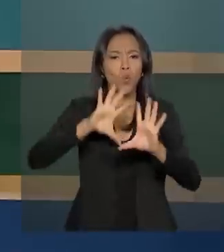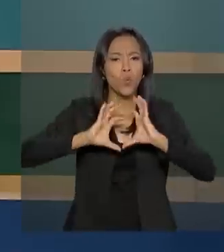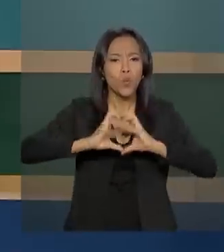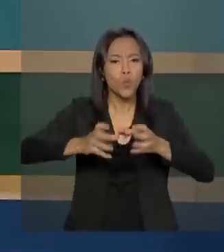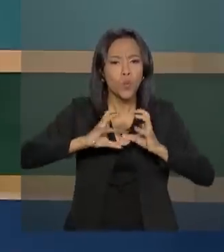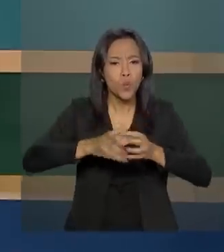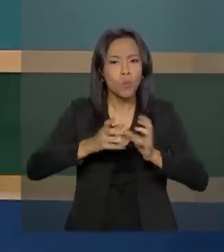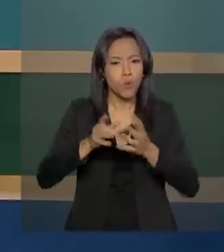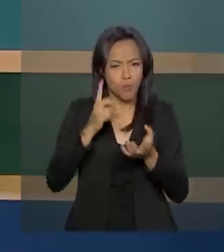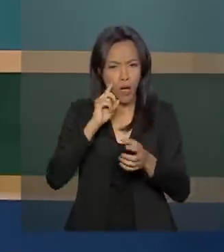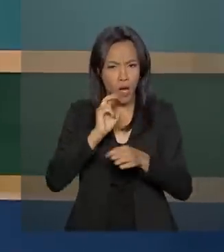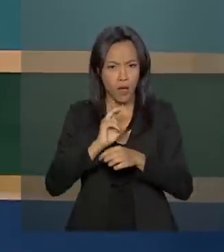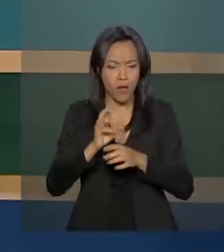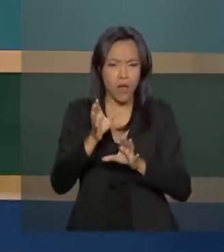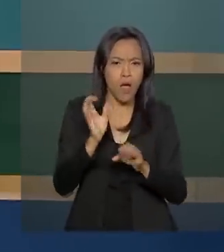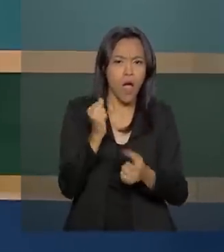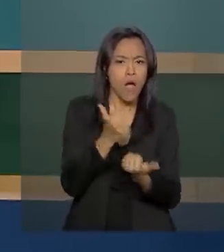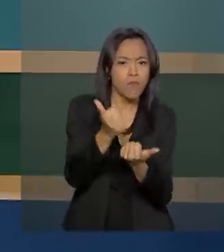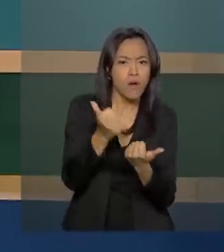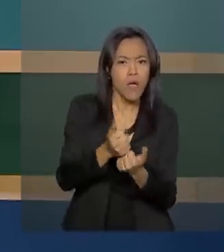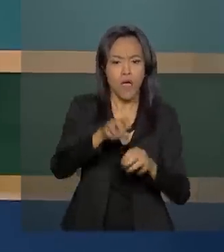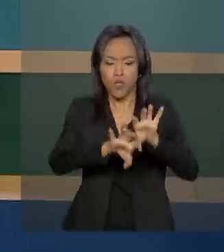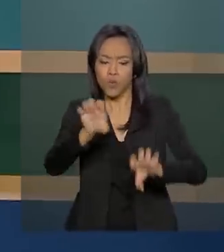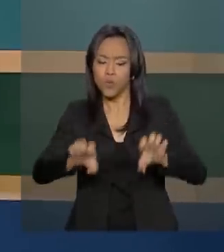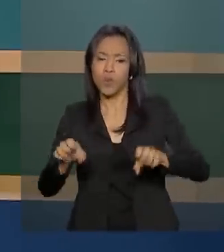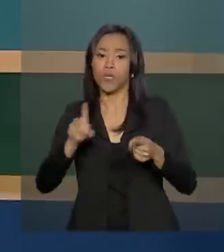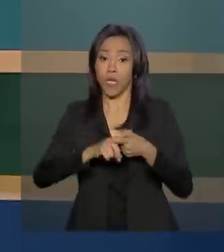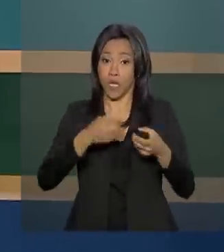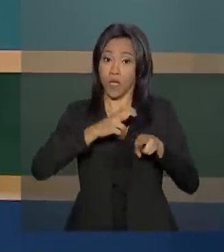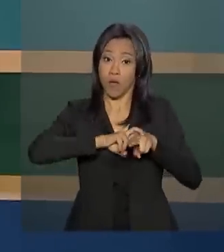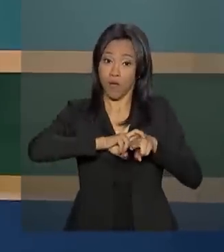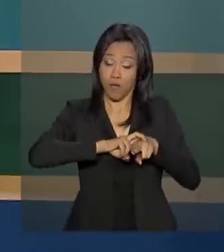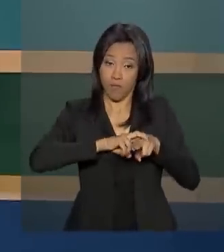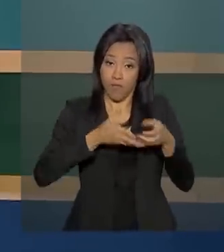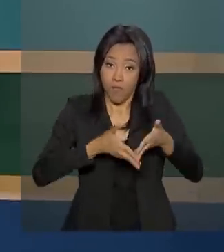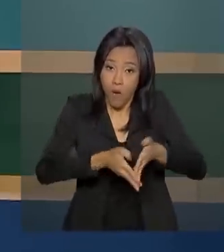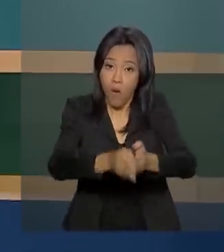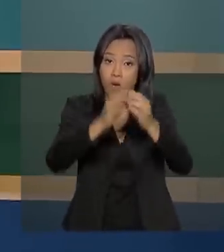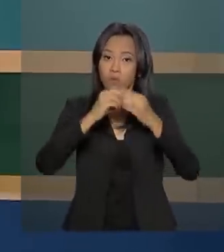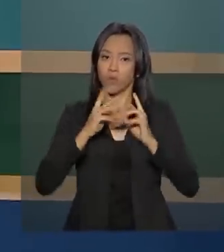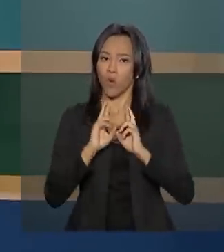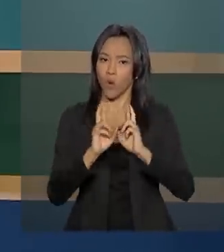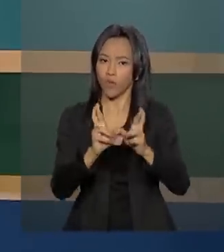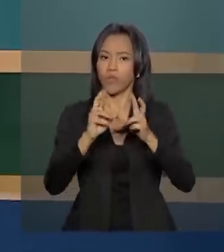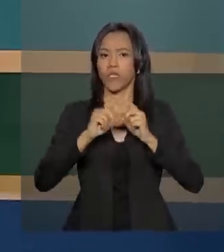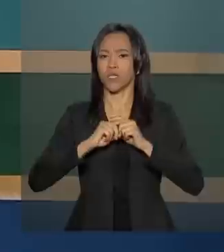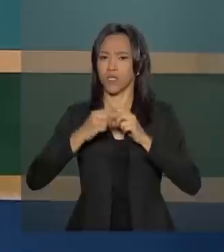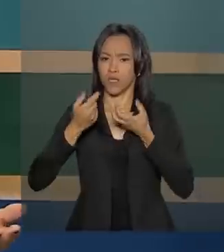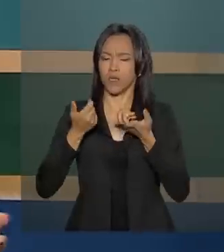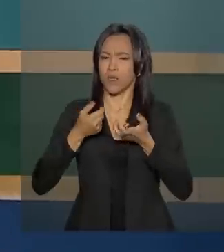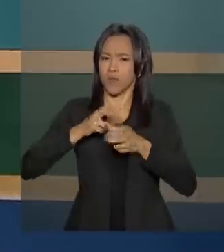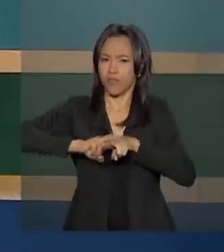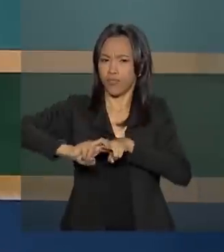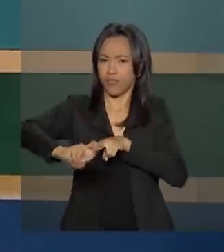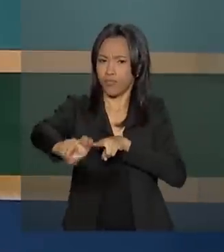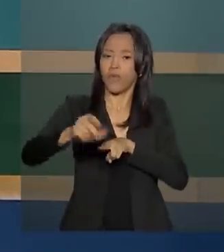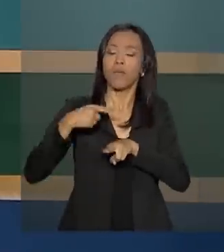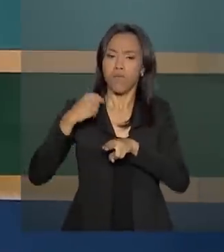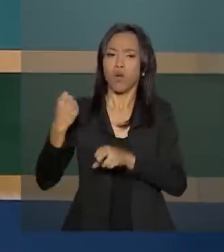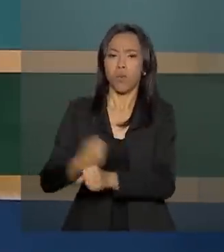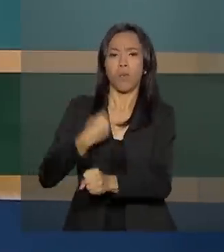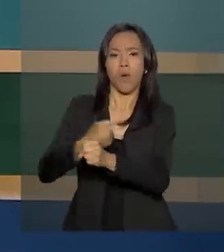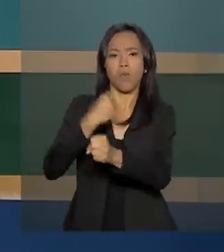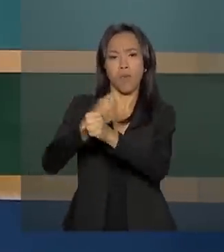infraestrutura. O objetivo é que concessões de portos, rodovias e ferrovias, além de aeroportos, sejam realizadas sem empecilhos